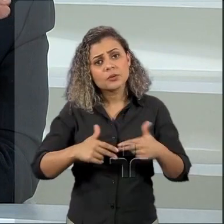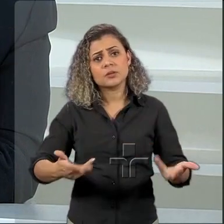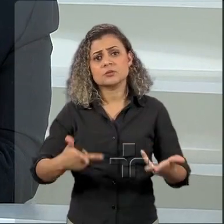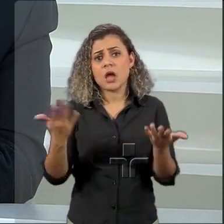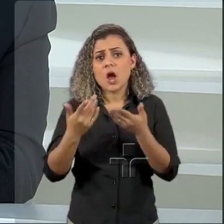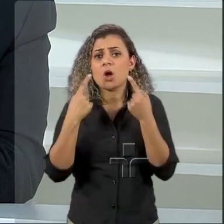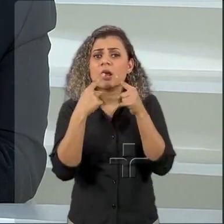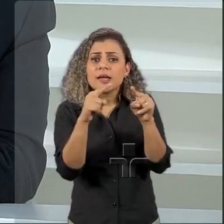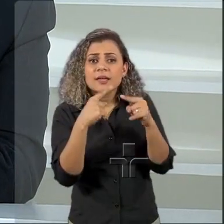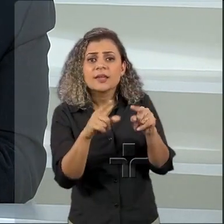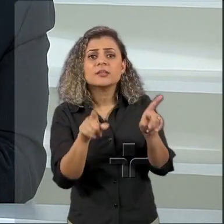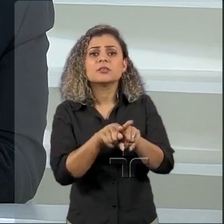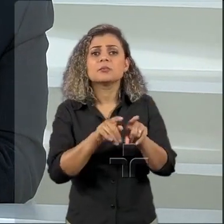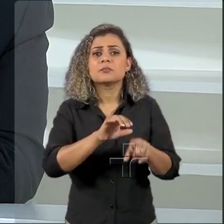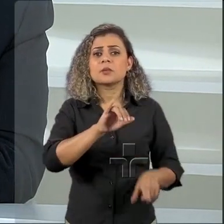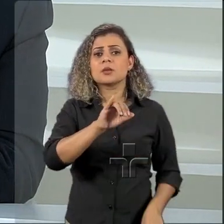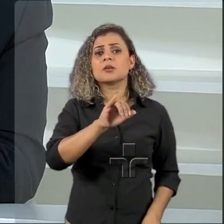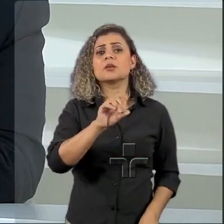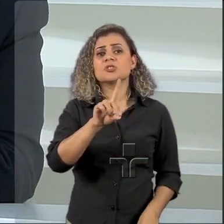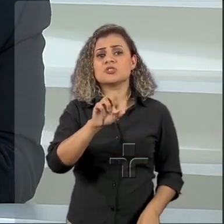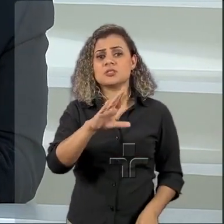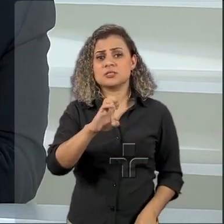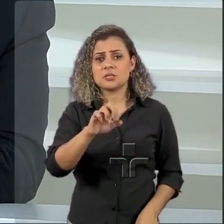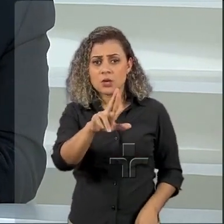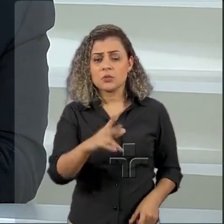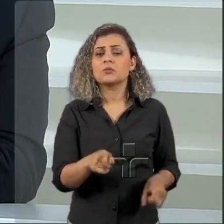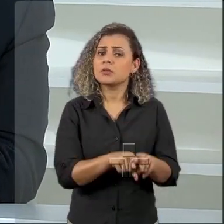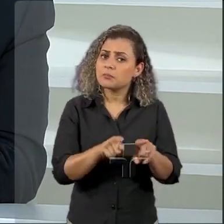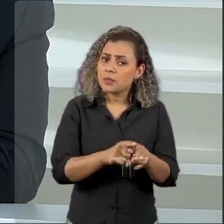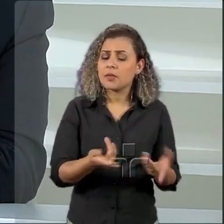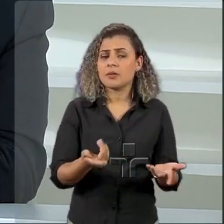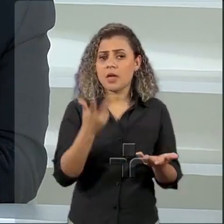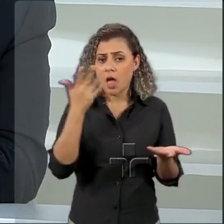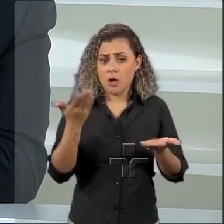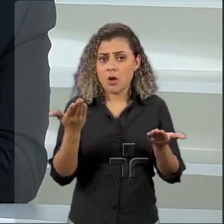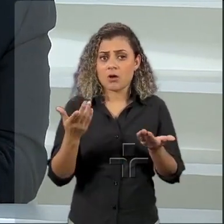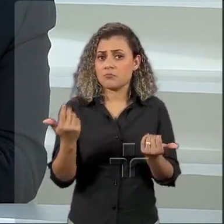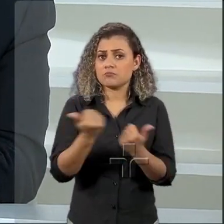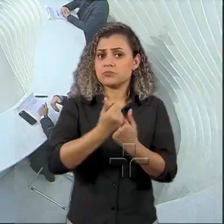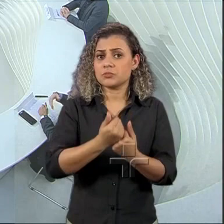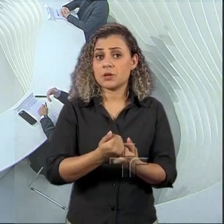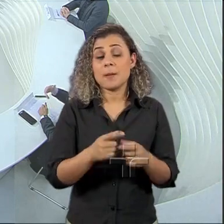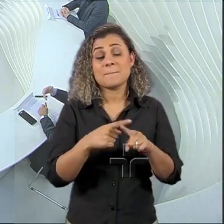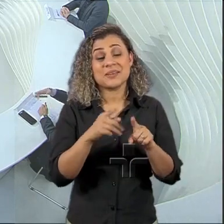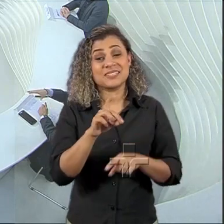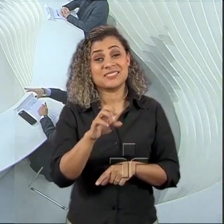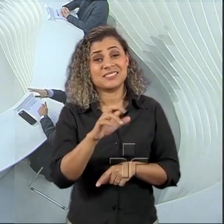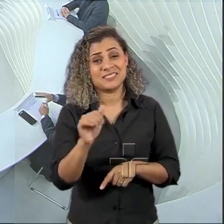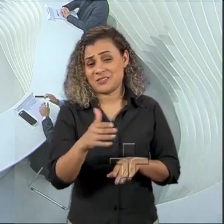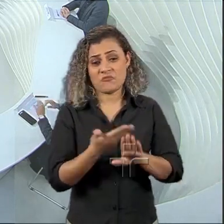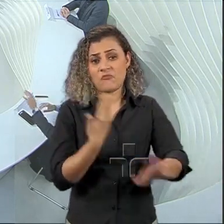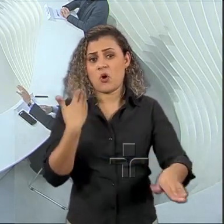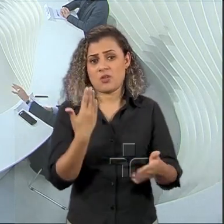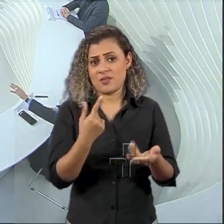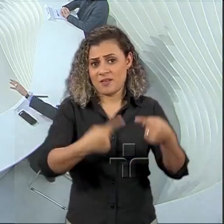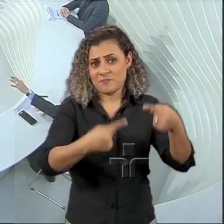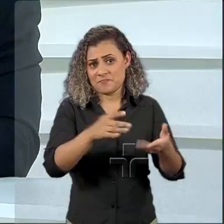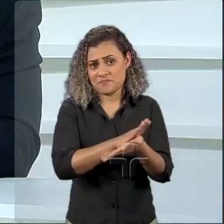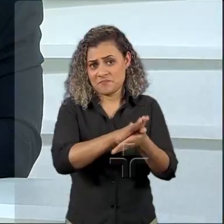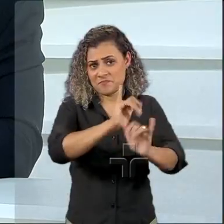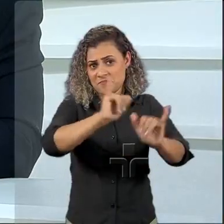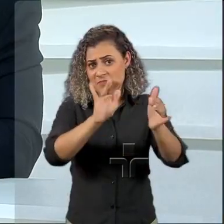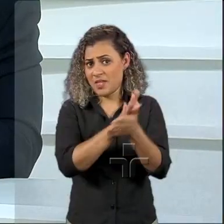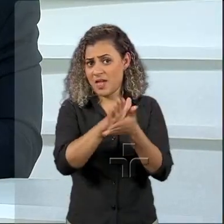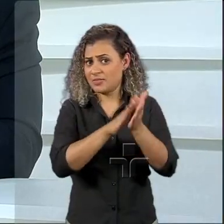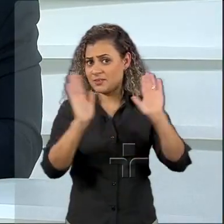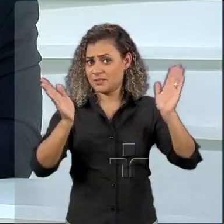Zé Dirceu. Agora sim ele vai assumir, né? Ou parece que vai assumir. Mas do Zé Dirceu, que é um cara que está fora da campanha. Sim, mas ele vai... Diferente do caso do Bolsonaro,